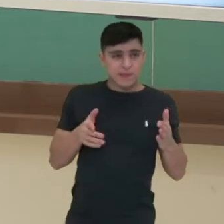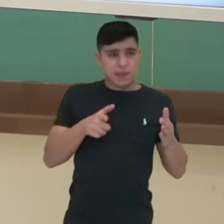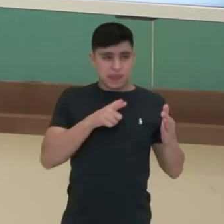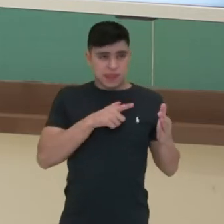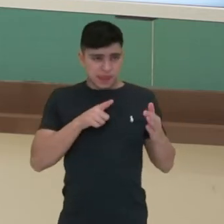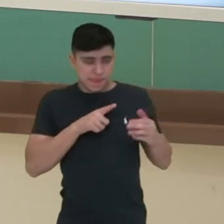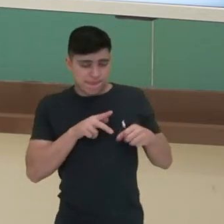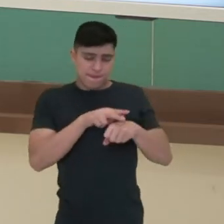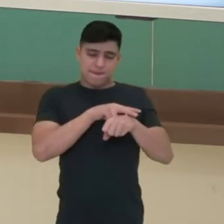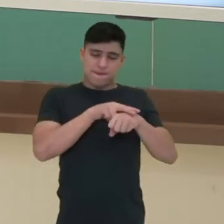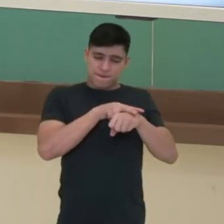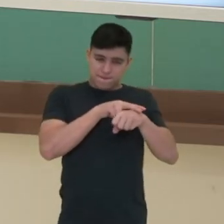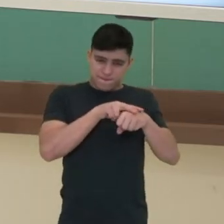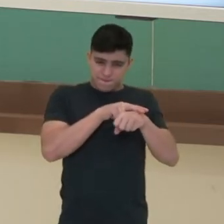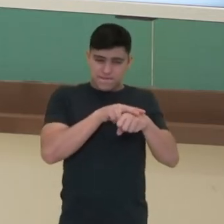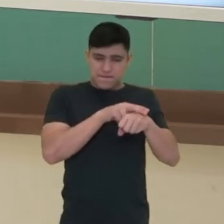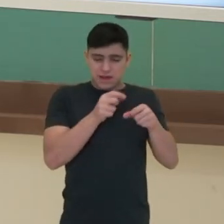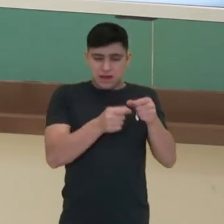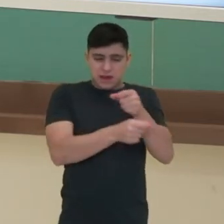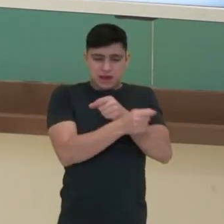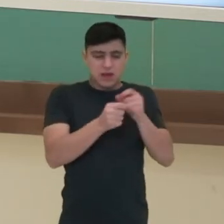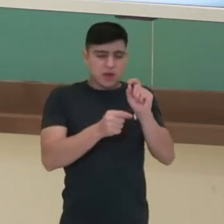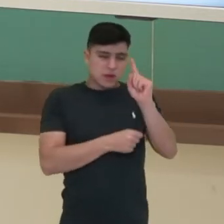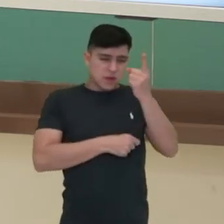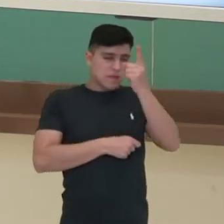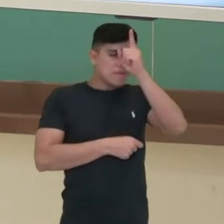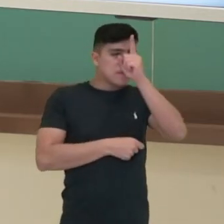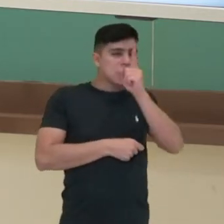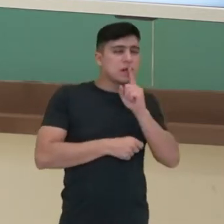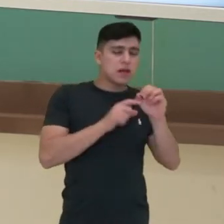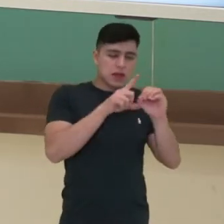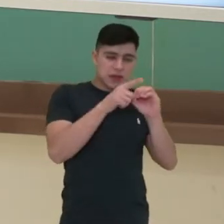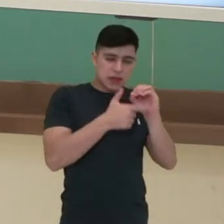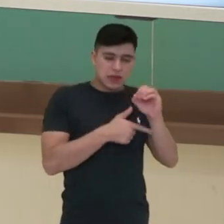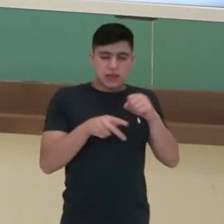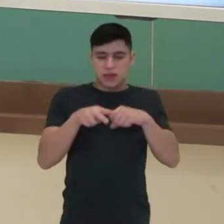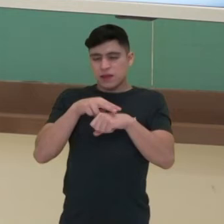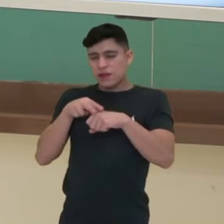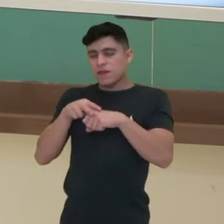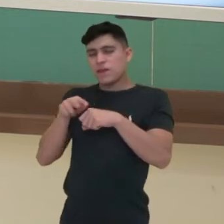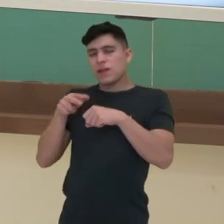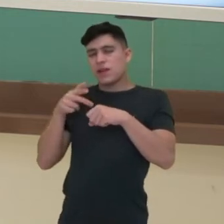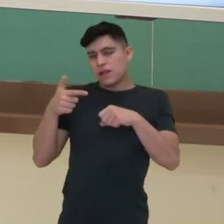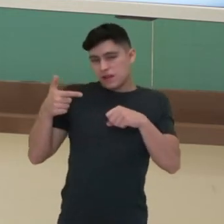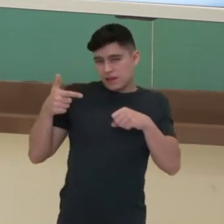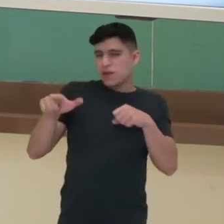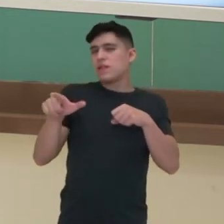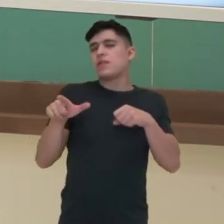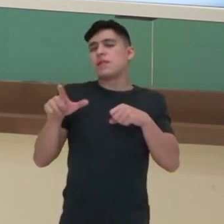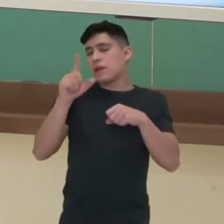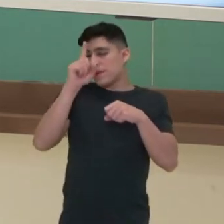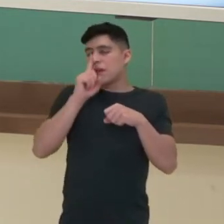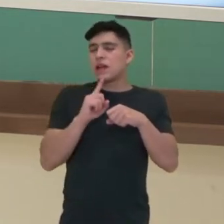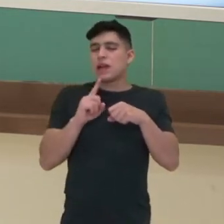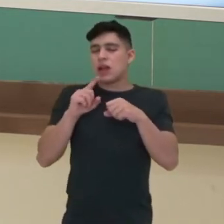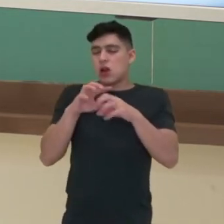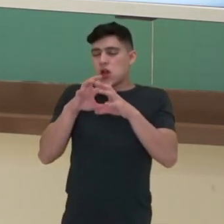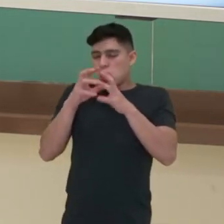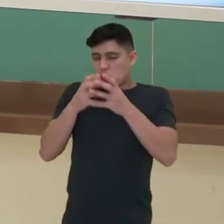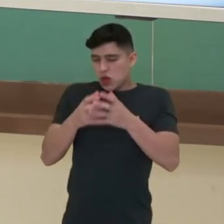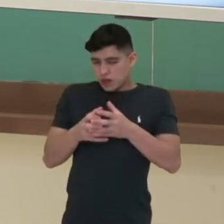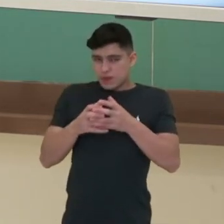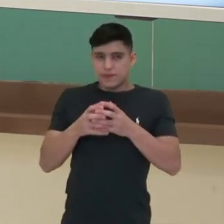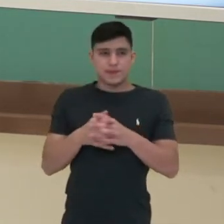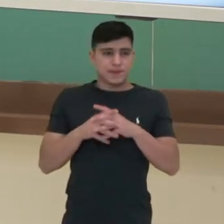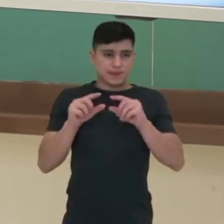de ervilhas, uma com sementes amarelas e lisas, Vzão, Vzinho, Rzão, Rzinho, a mesma, tá? E outra com sementes amarelas e rugosas, Vzão,